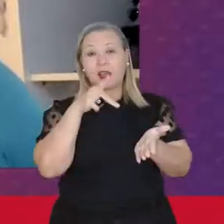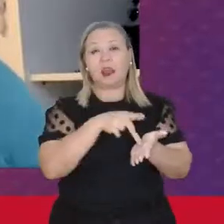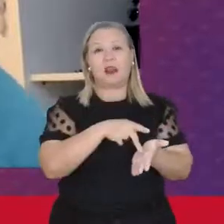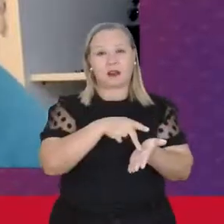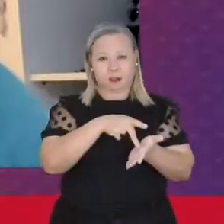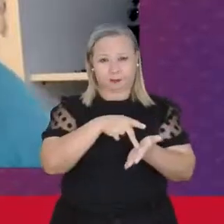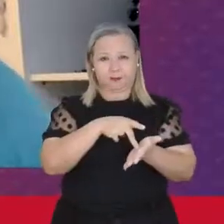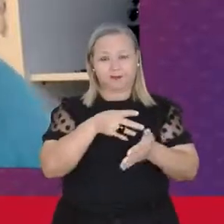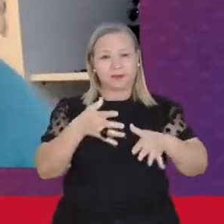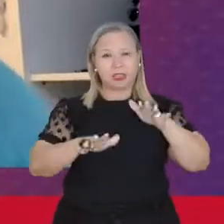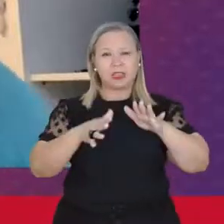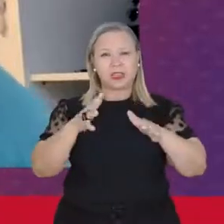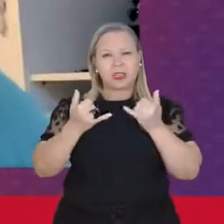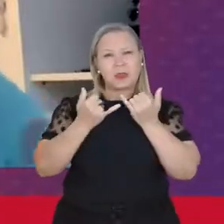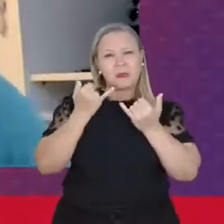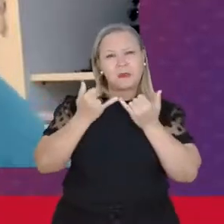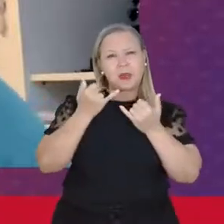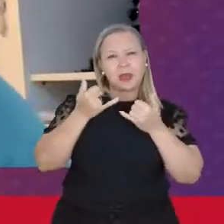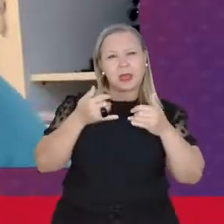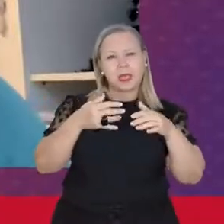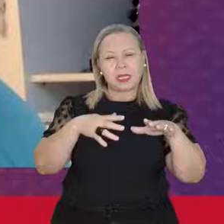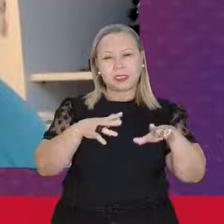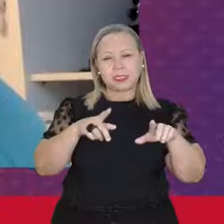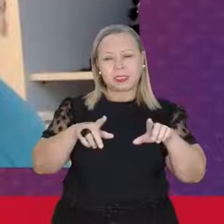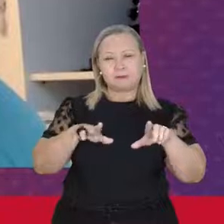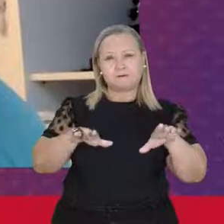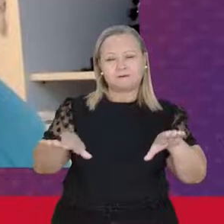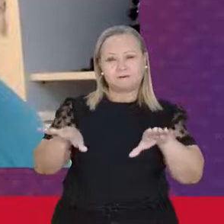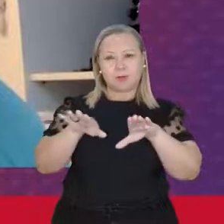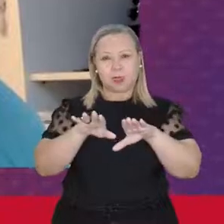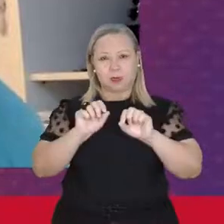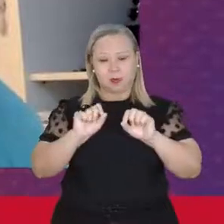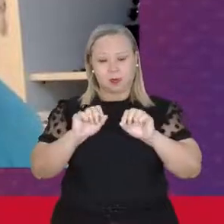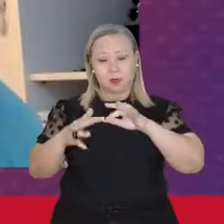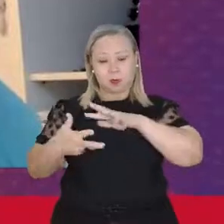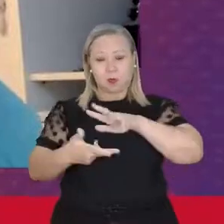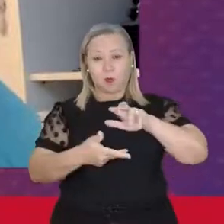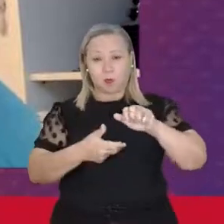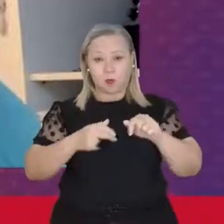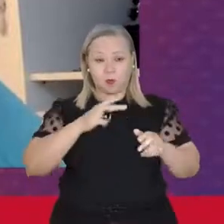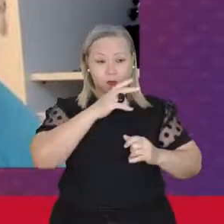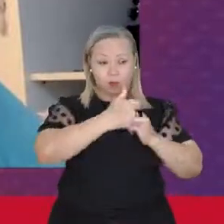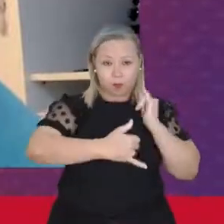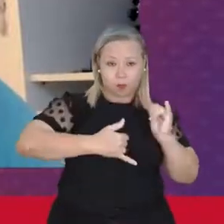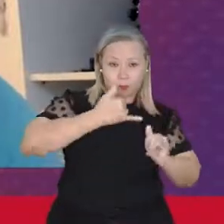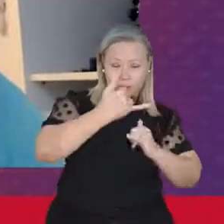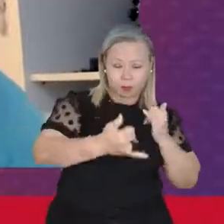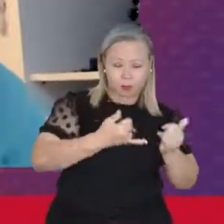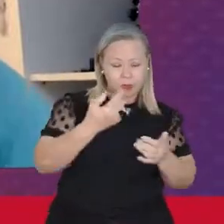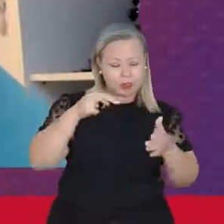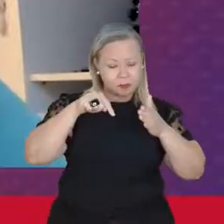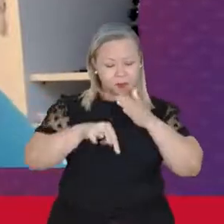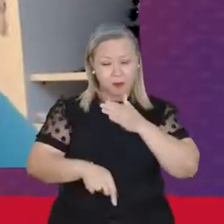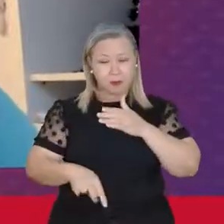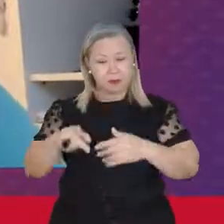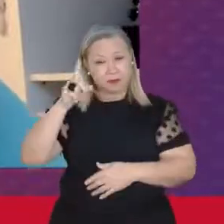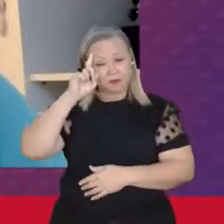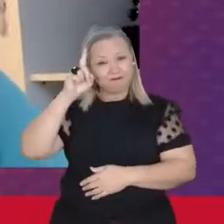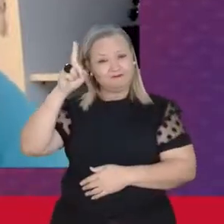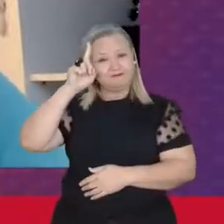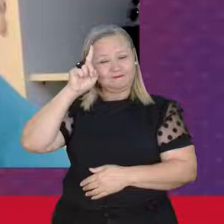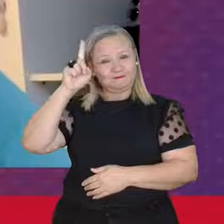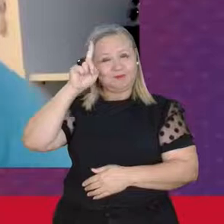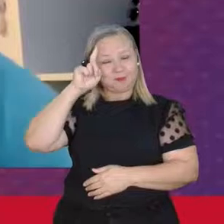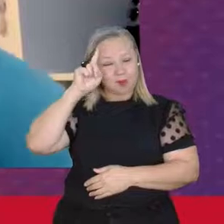que às vezes até parece paralelo, né? O mundo virtual, mas ele é profundamente, né? Nosso cotidiano está profundamente